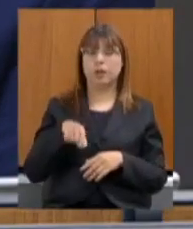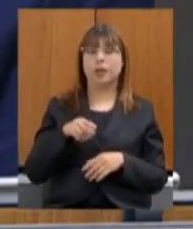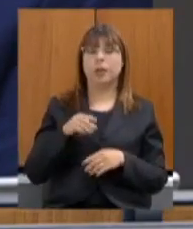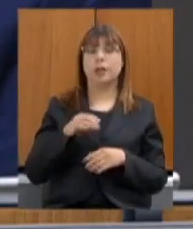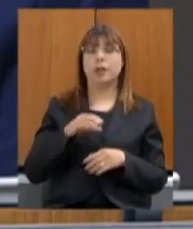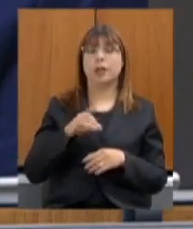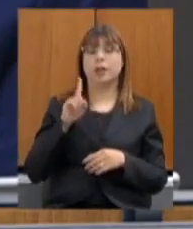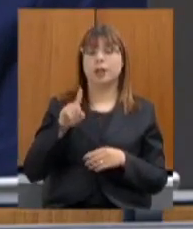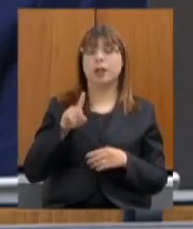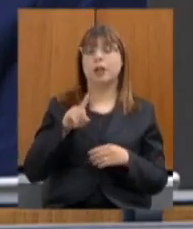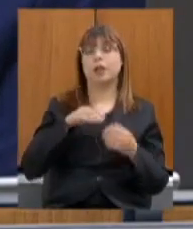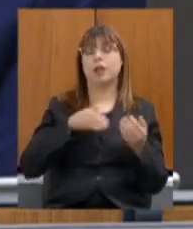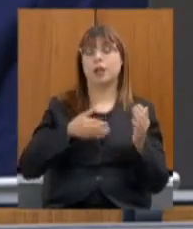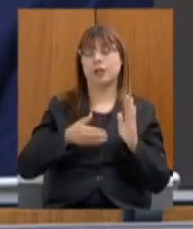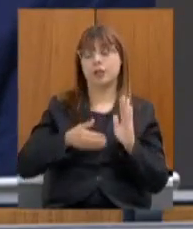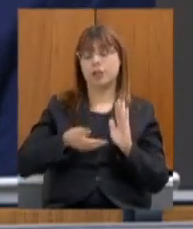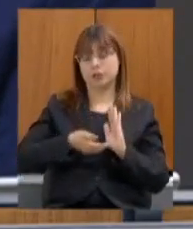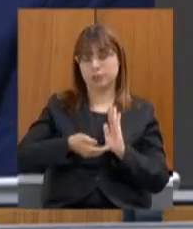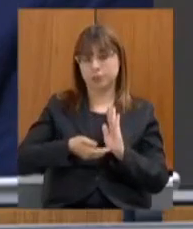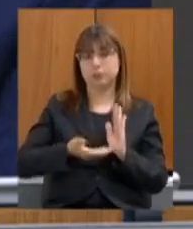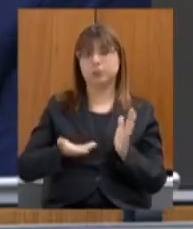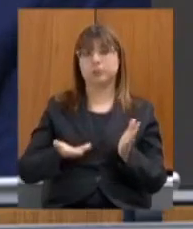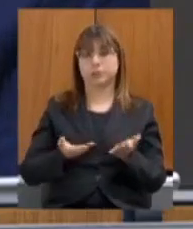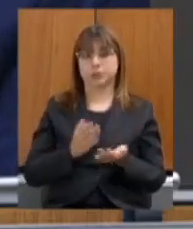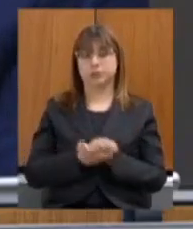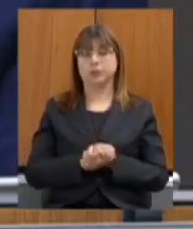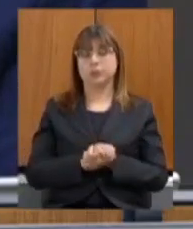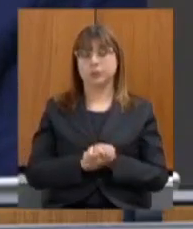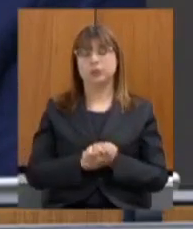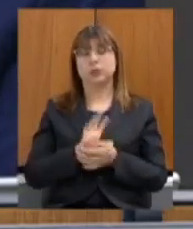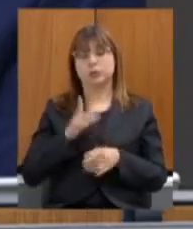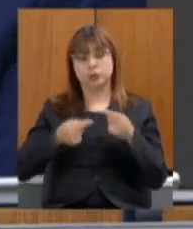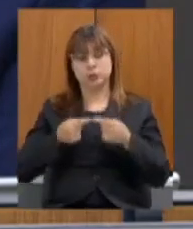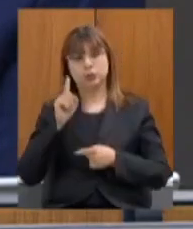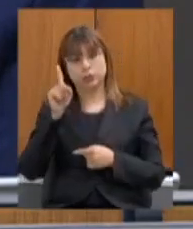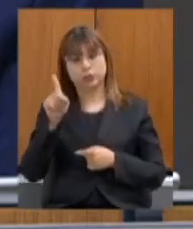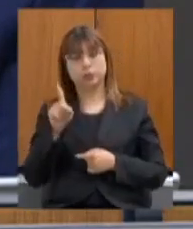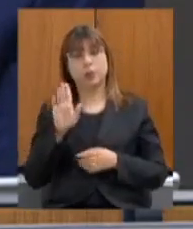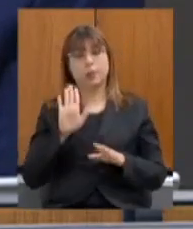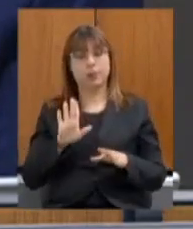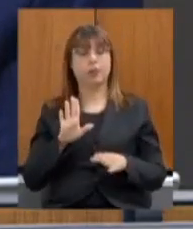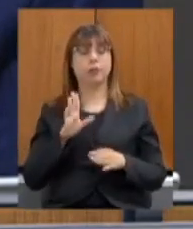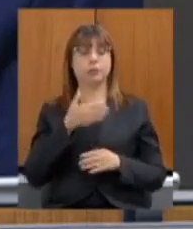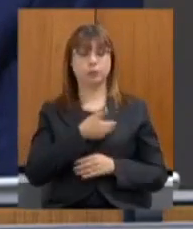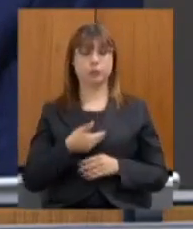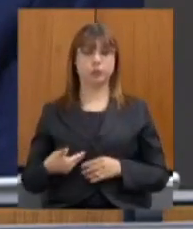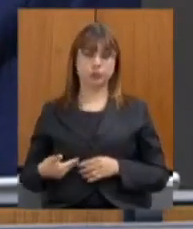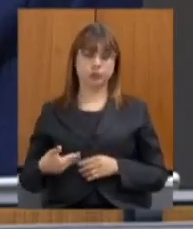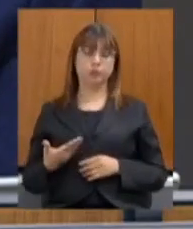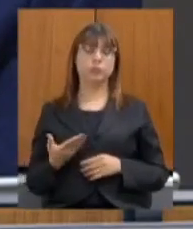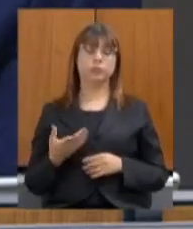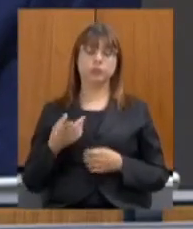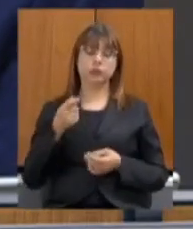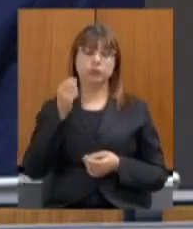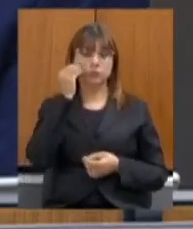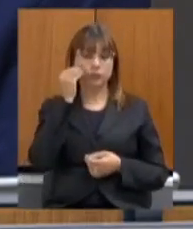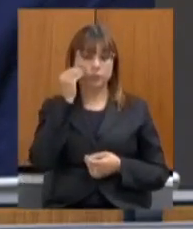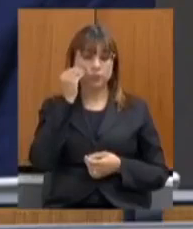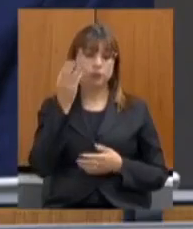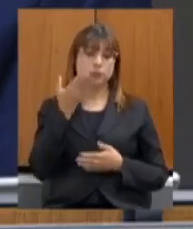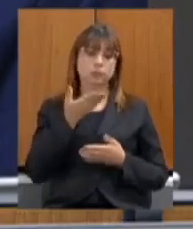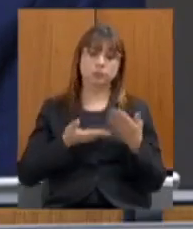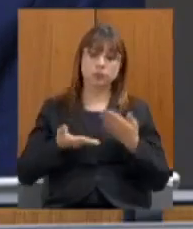atualizações ao regime. Mas, independente disso, o governador irá continuar perseguindo alternativas e propondo à Assembleia